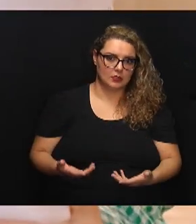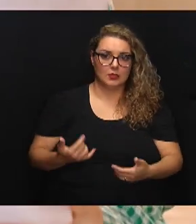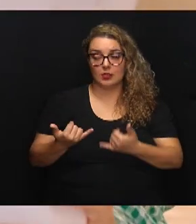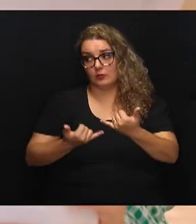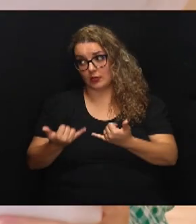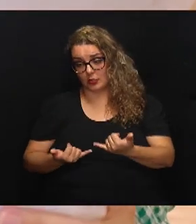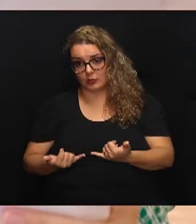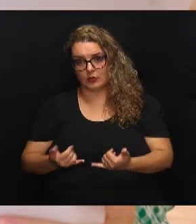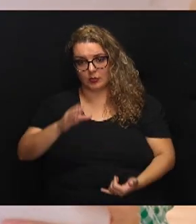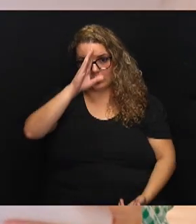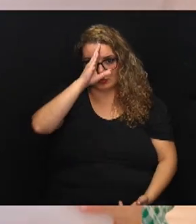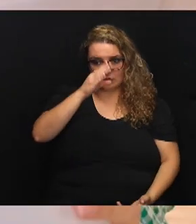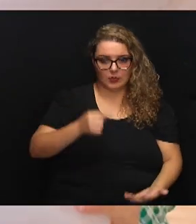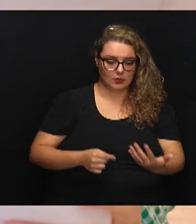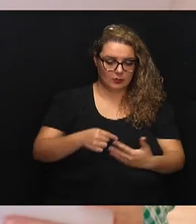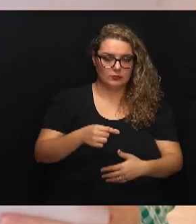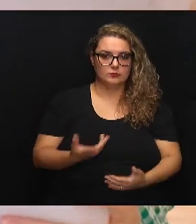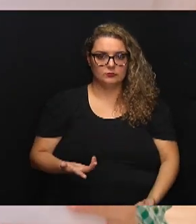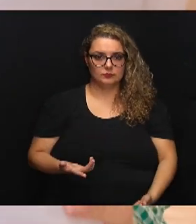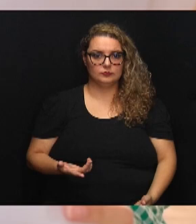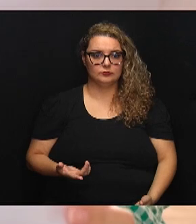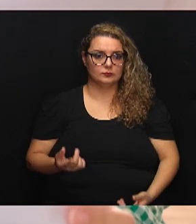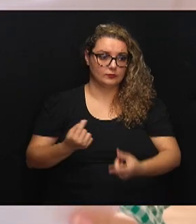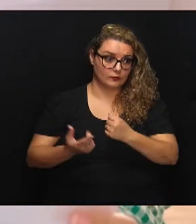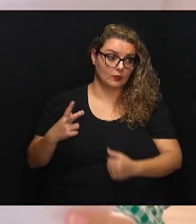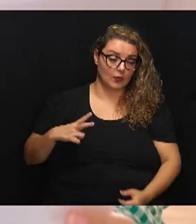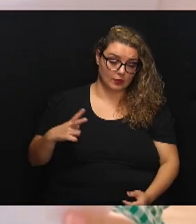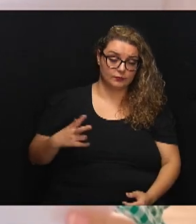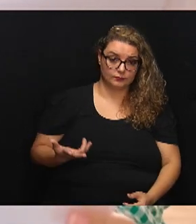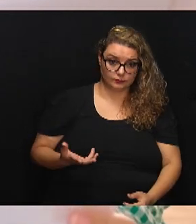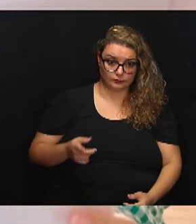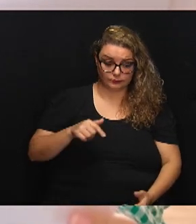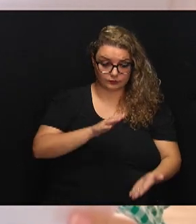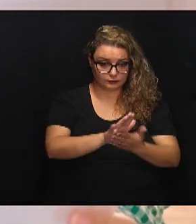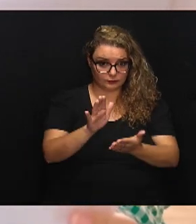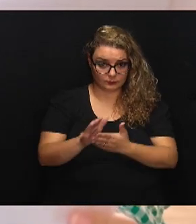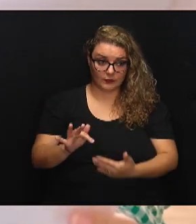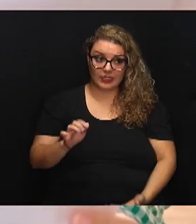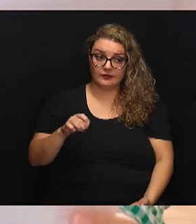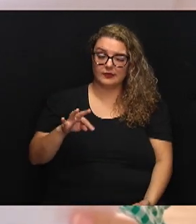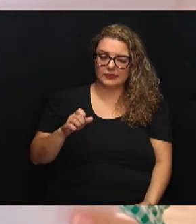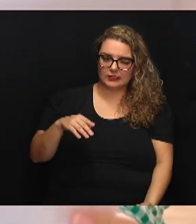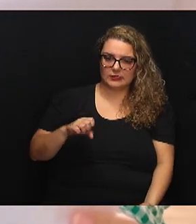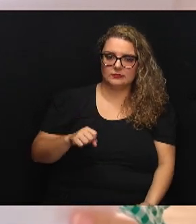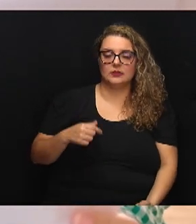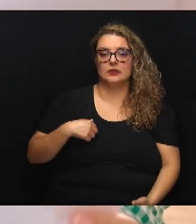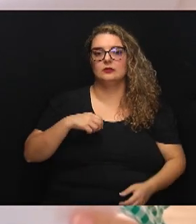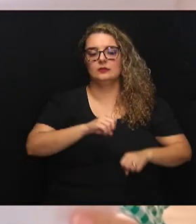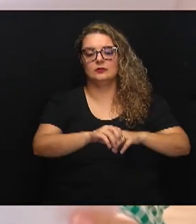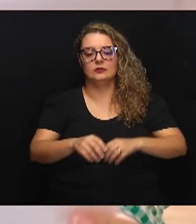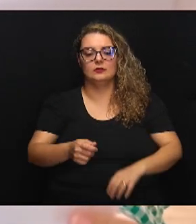o principal ponto das finanças pessoais, perdão, são os gastos fantasmas. Eu estava dando aula e perguntaram, professor, eu dou